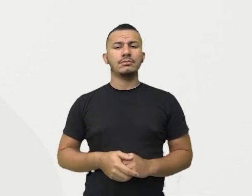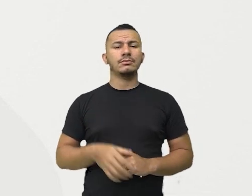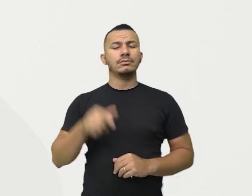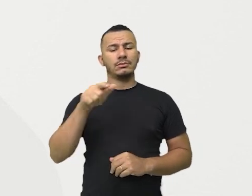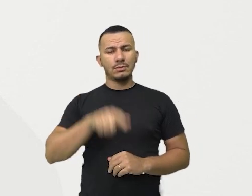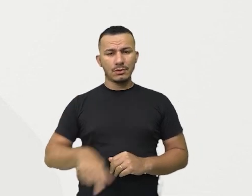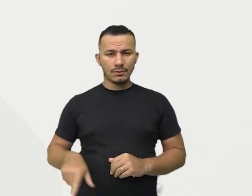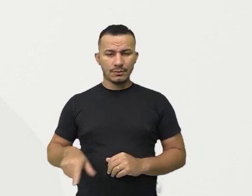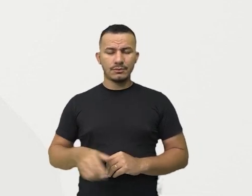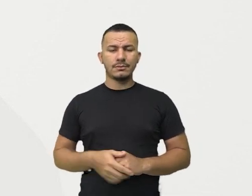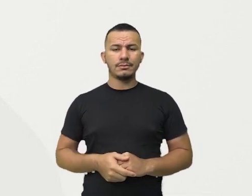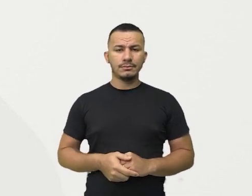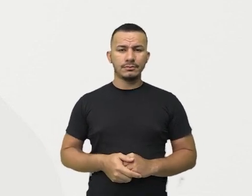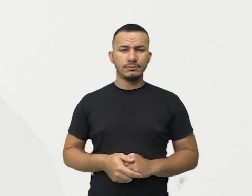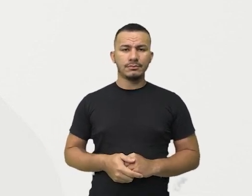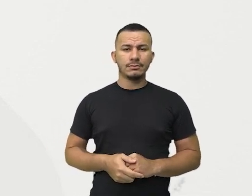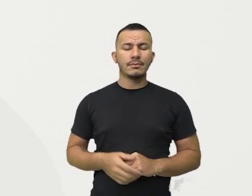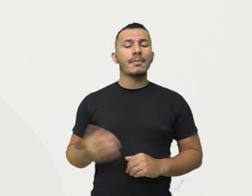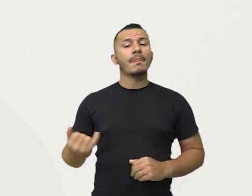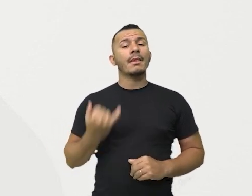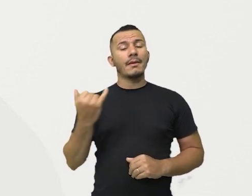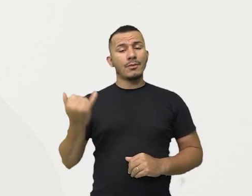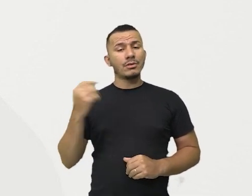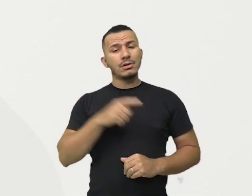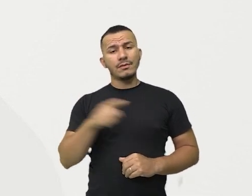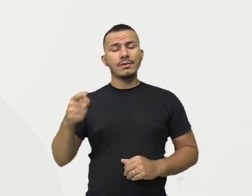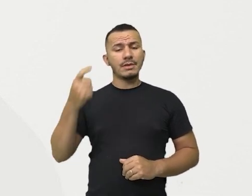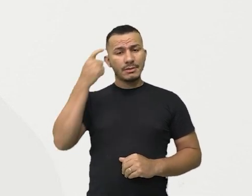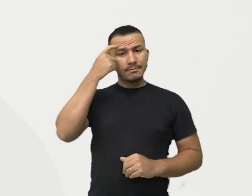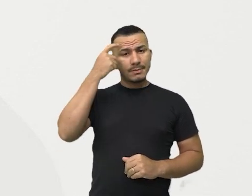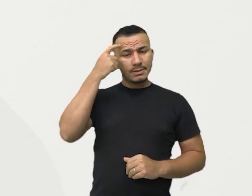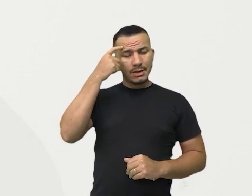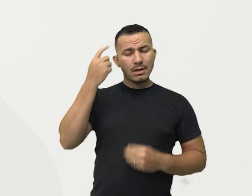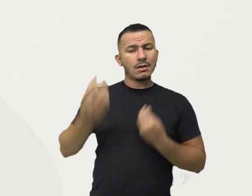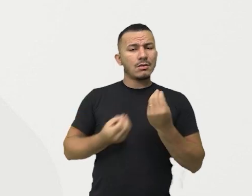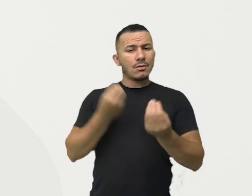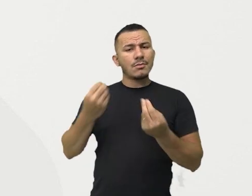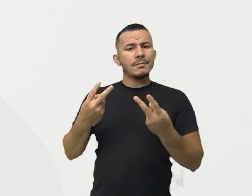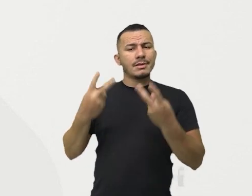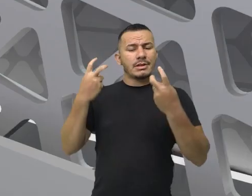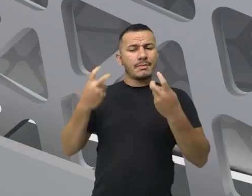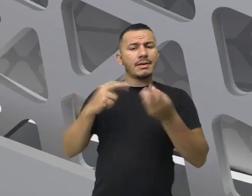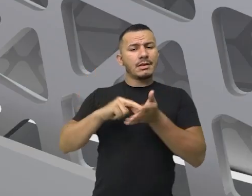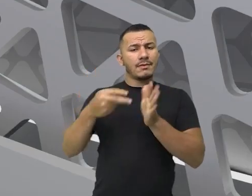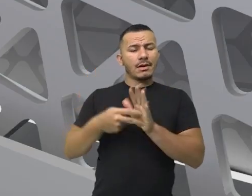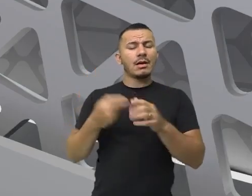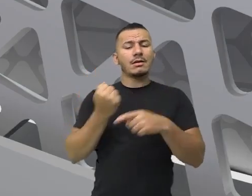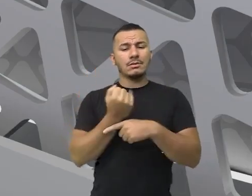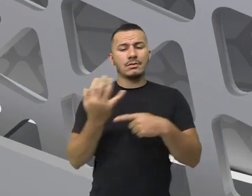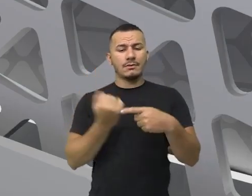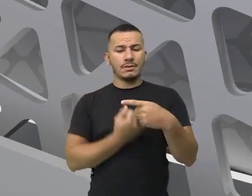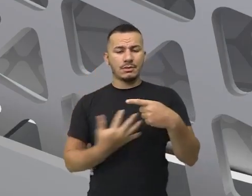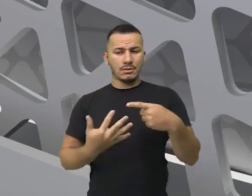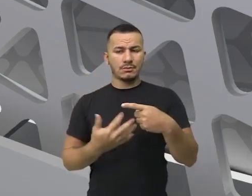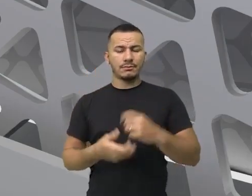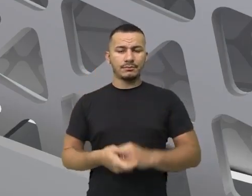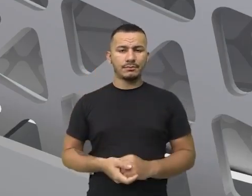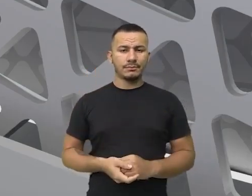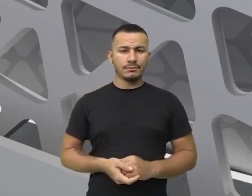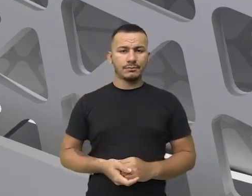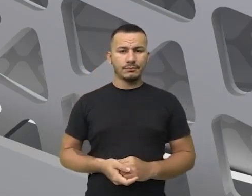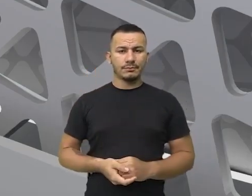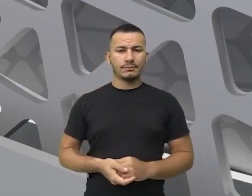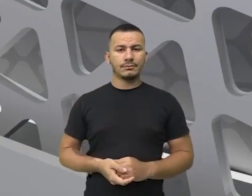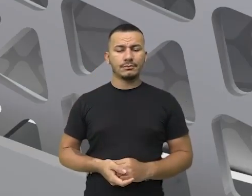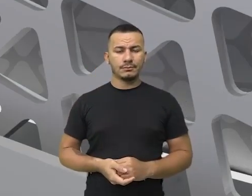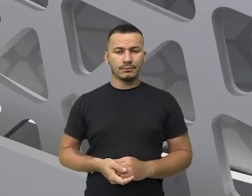lembrando, é muito importante isso para poder conceituar essa ideia de fração como parte de um todo, tá, pessoal? Olha para cá, professor. Olha só, você tem que ficar atento ao seguinte,